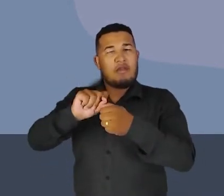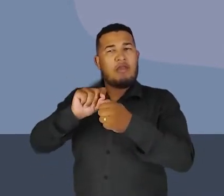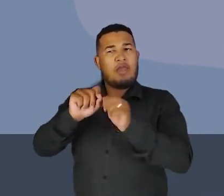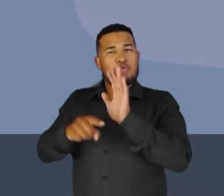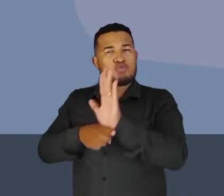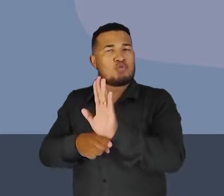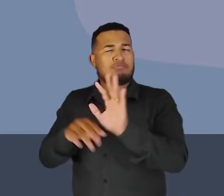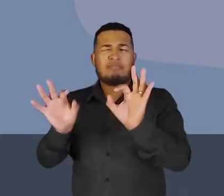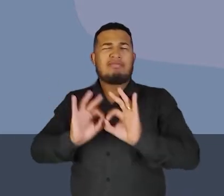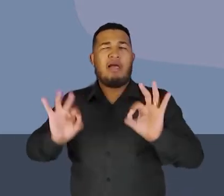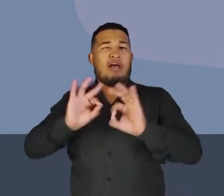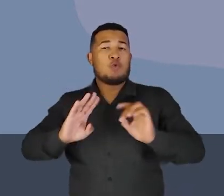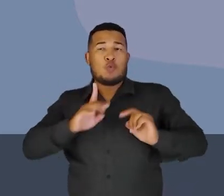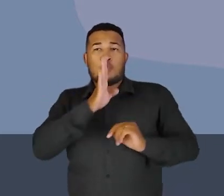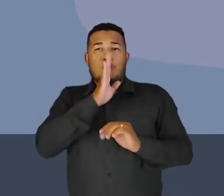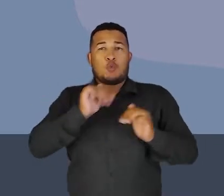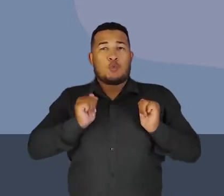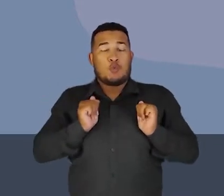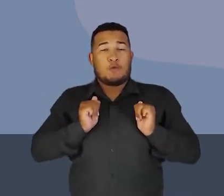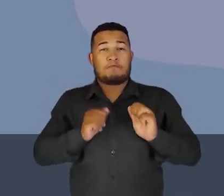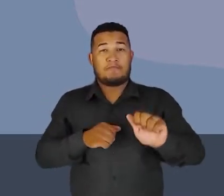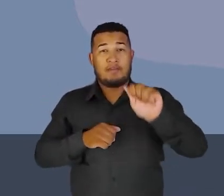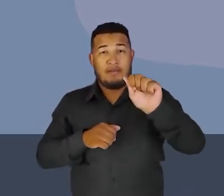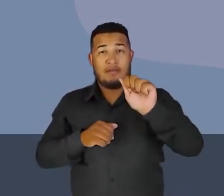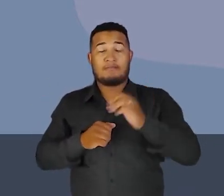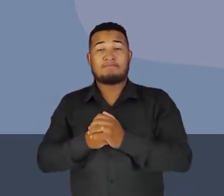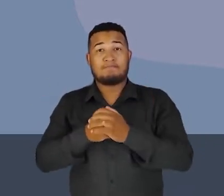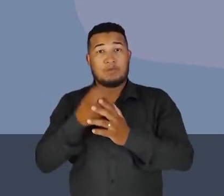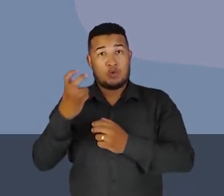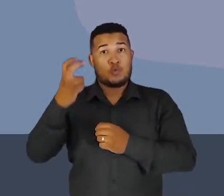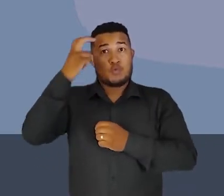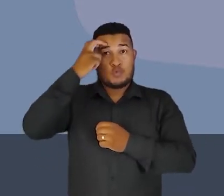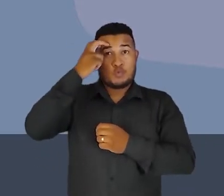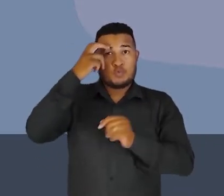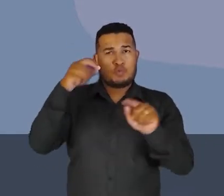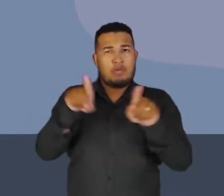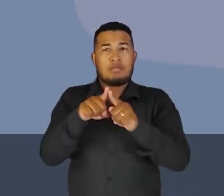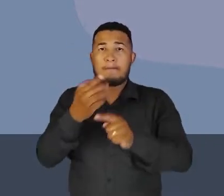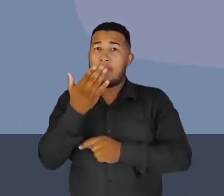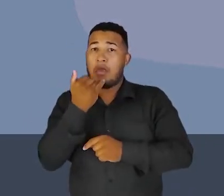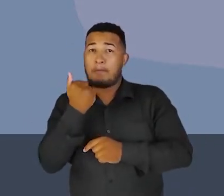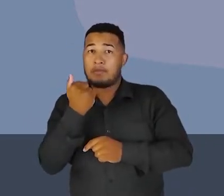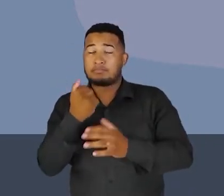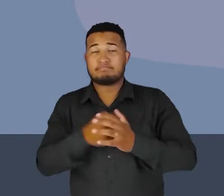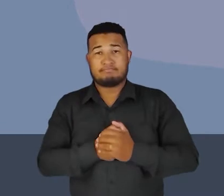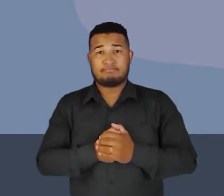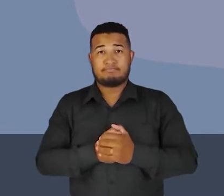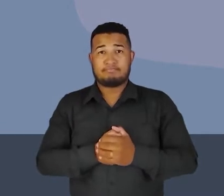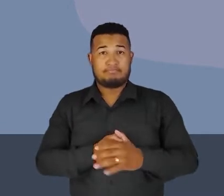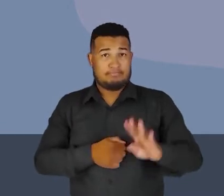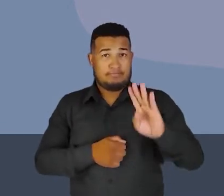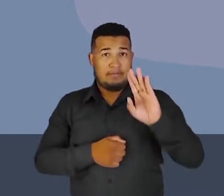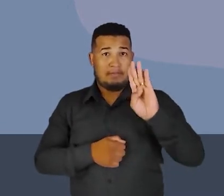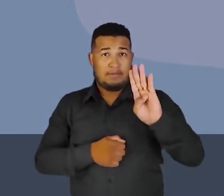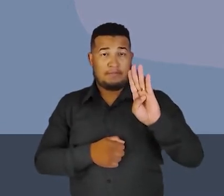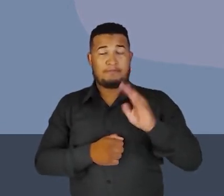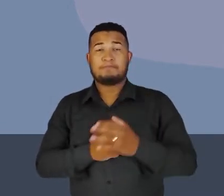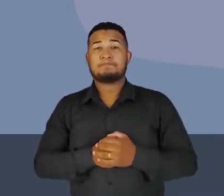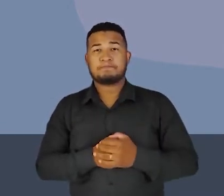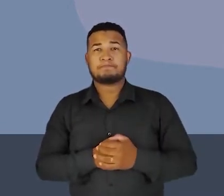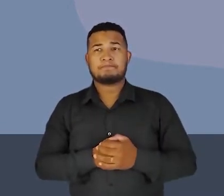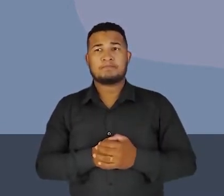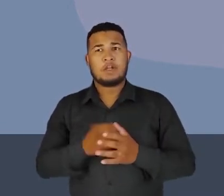a esta senhora? Letra A cultura e a alimentação. Letra B,